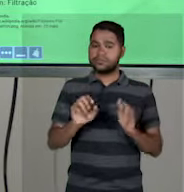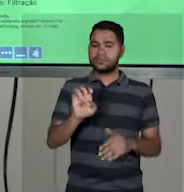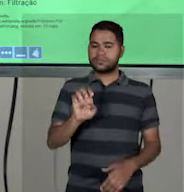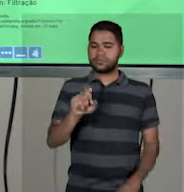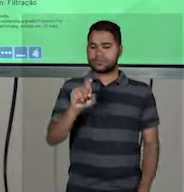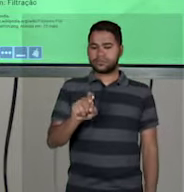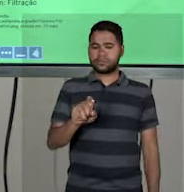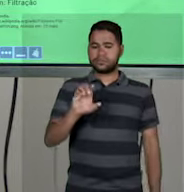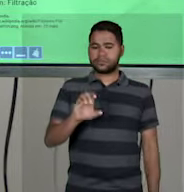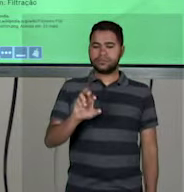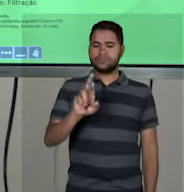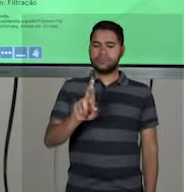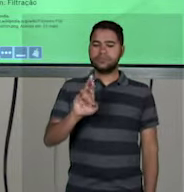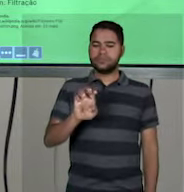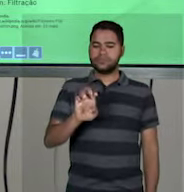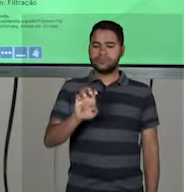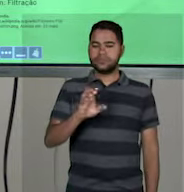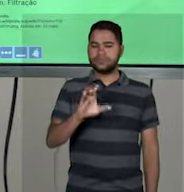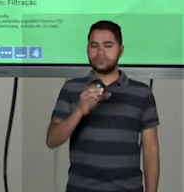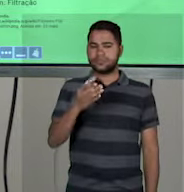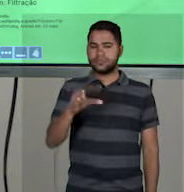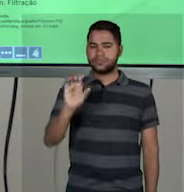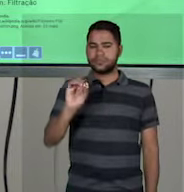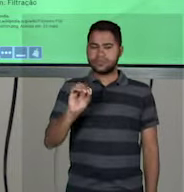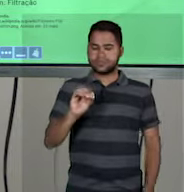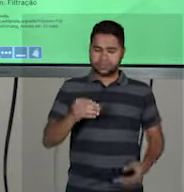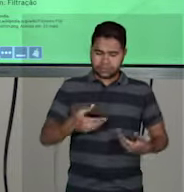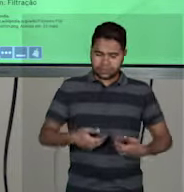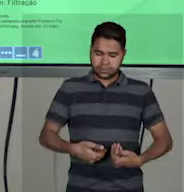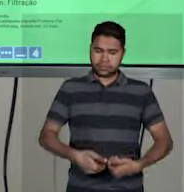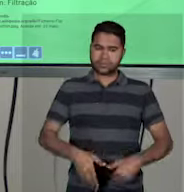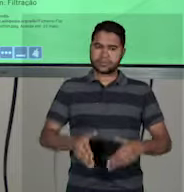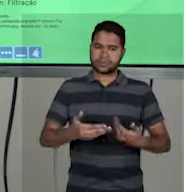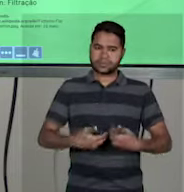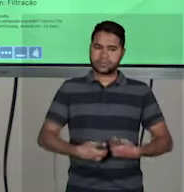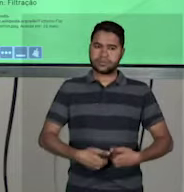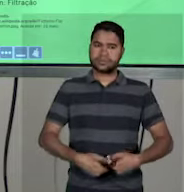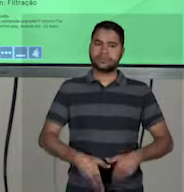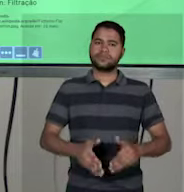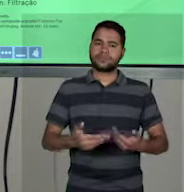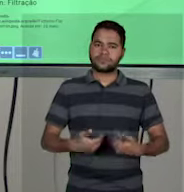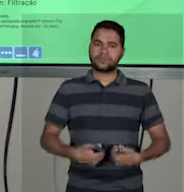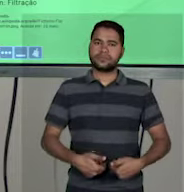excreção, que é a eliminação desse filtrado